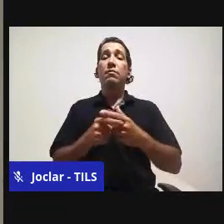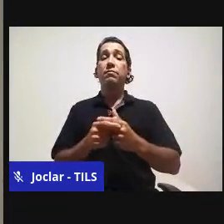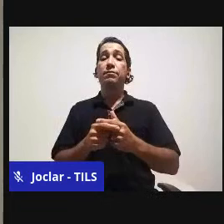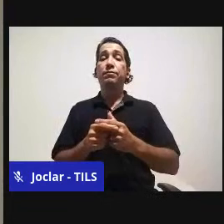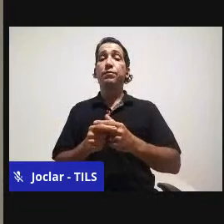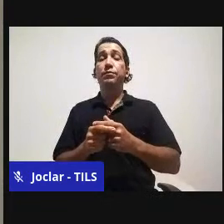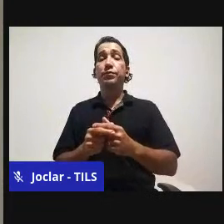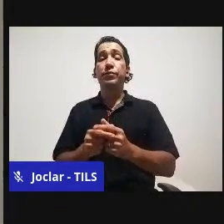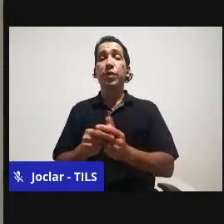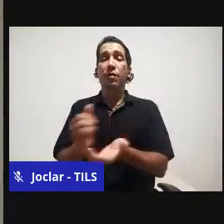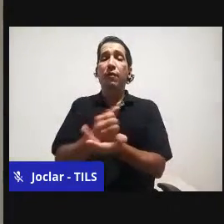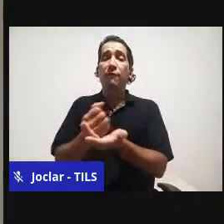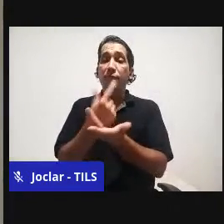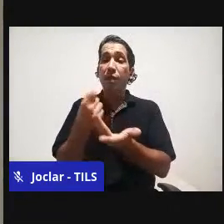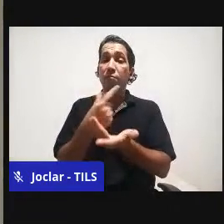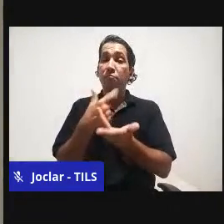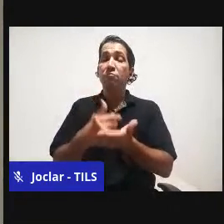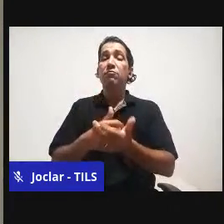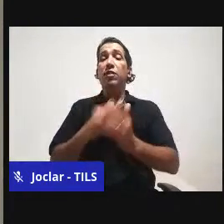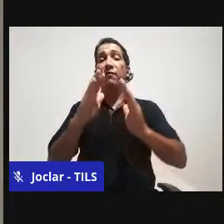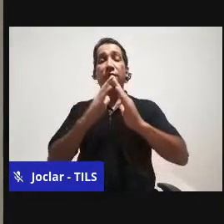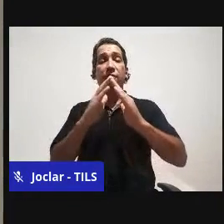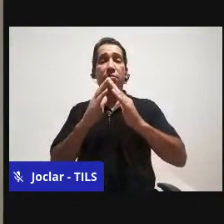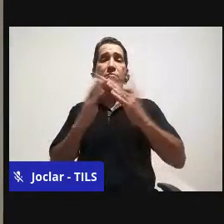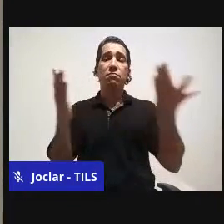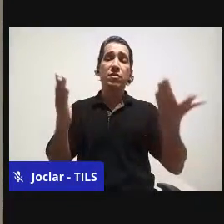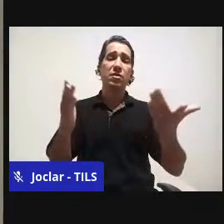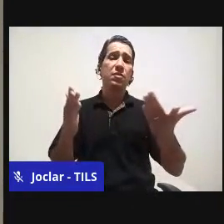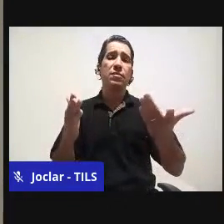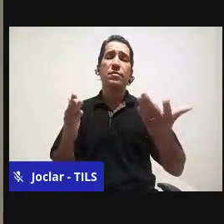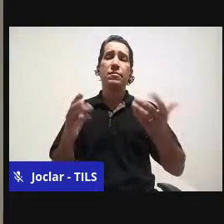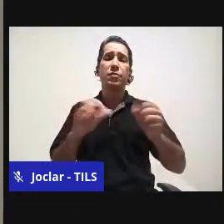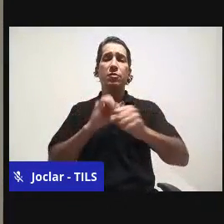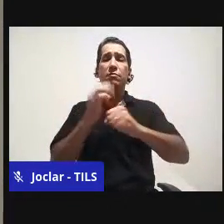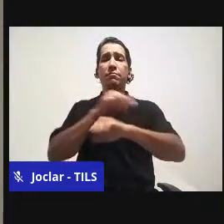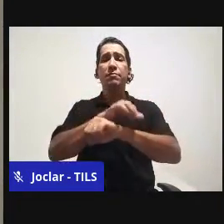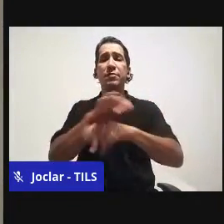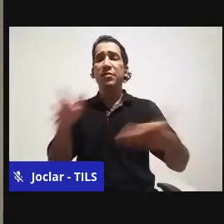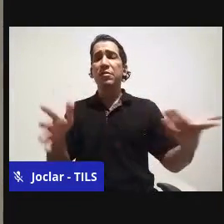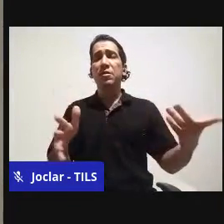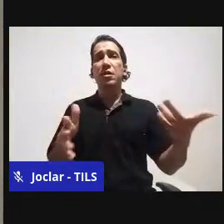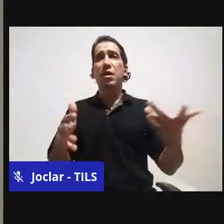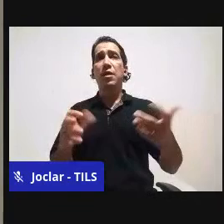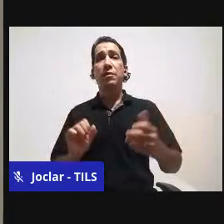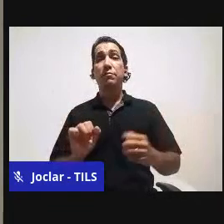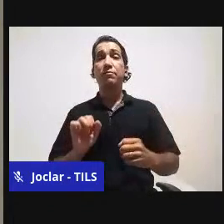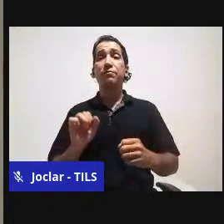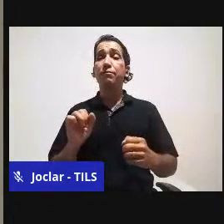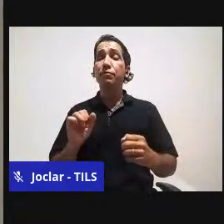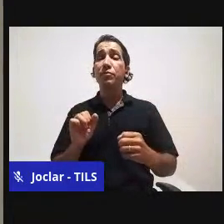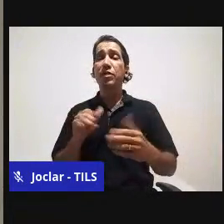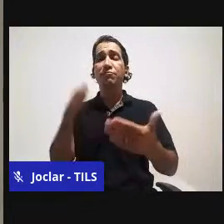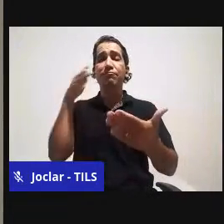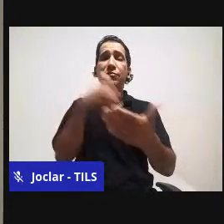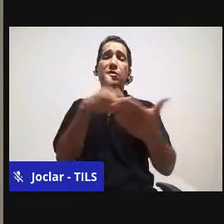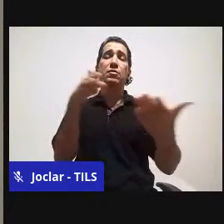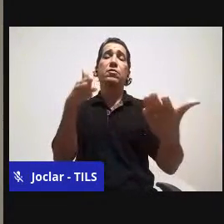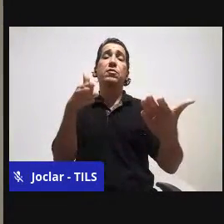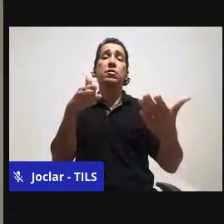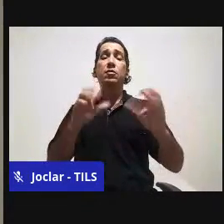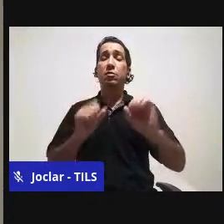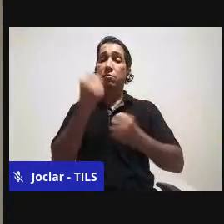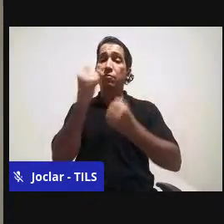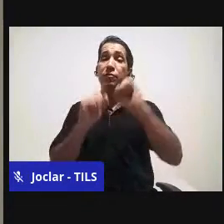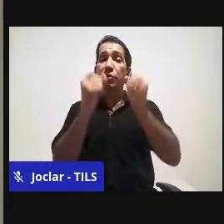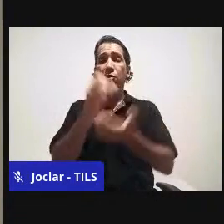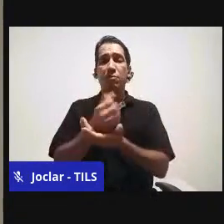a saúde durante a pandemia seguramente foi um setor extremamente atingido, a consulta online passou a ser